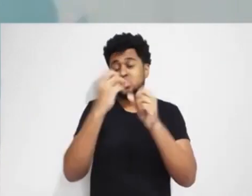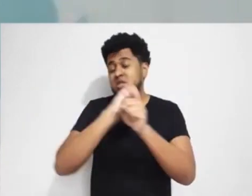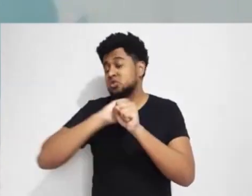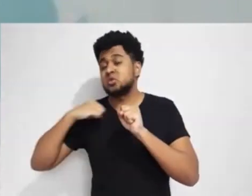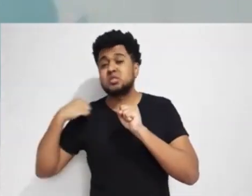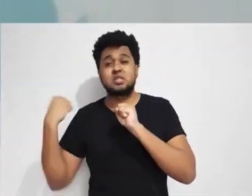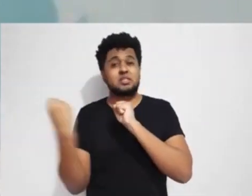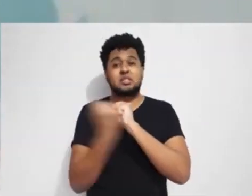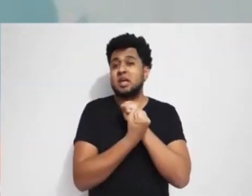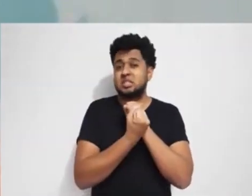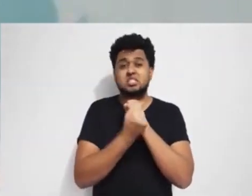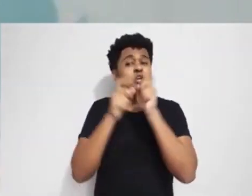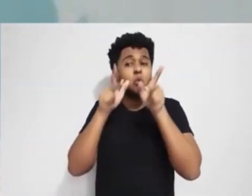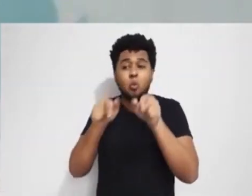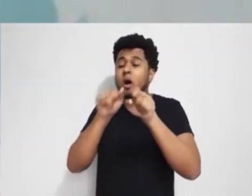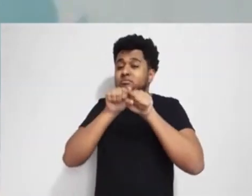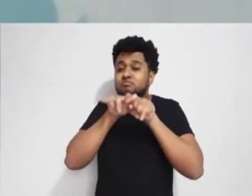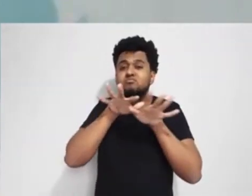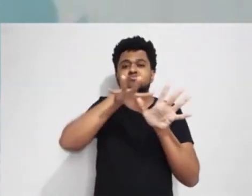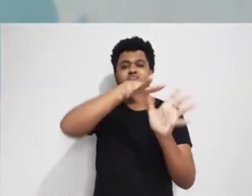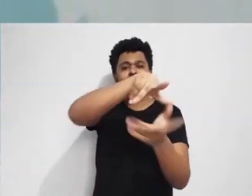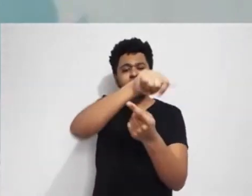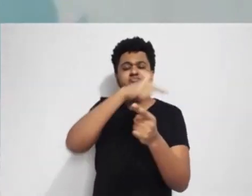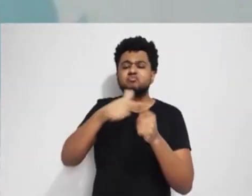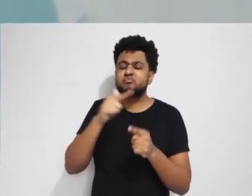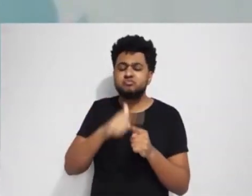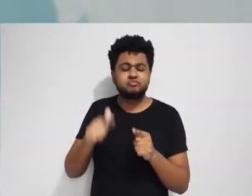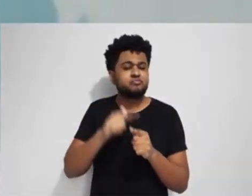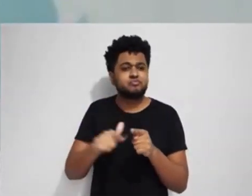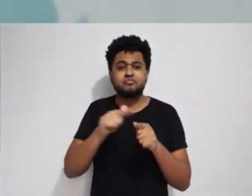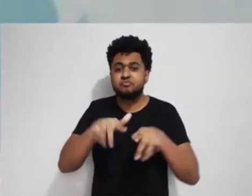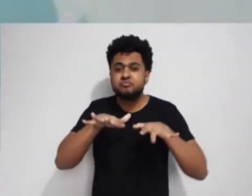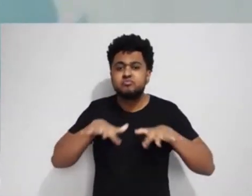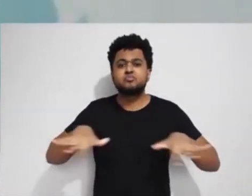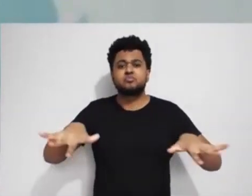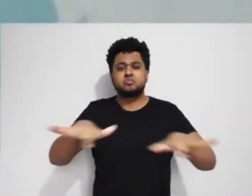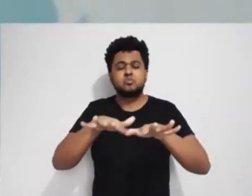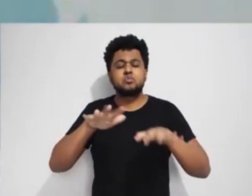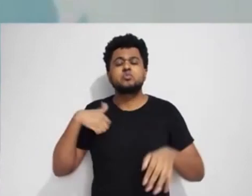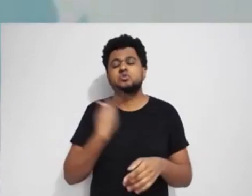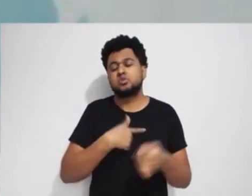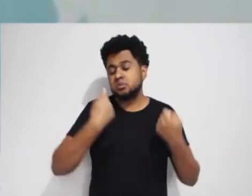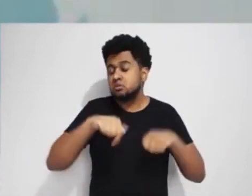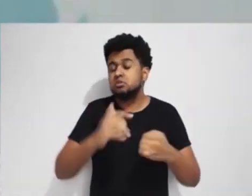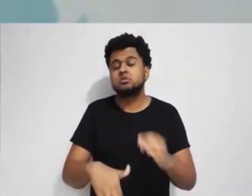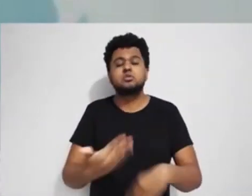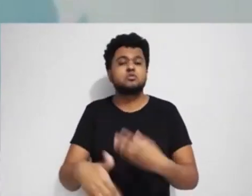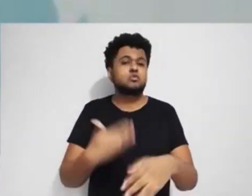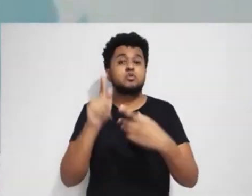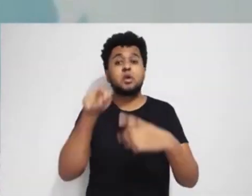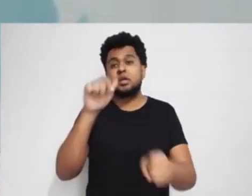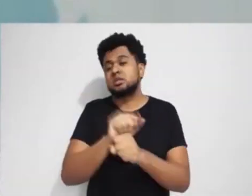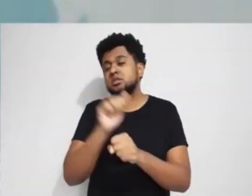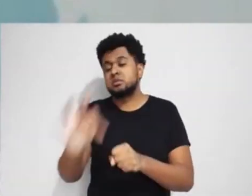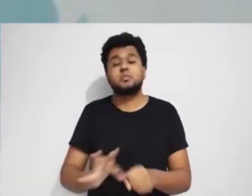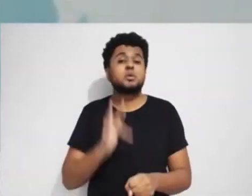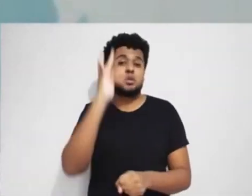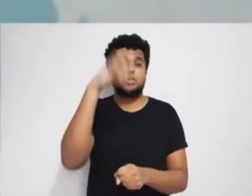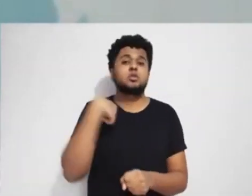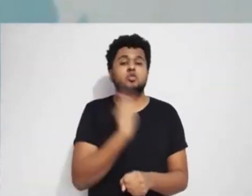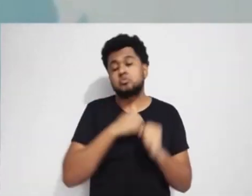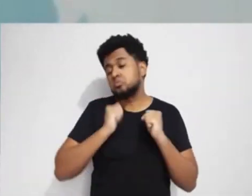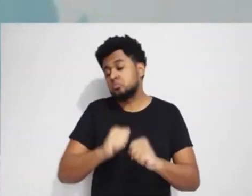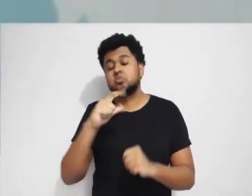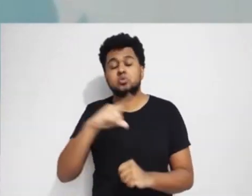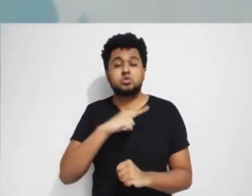com o coronavírus, se mobiliza. Então, a gente vai precisar desenvolver isso, e isso é uma grande esperança que a gente pode ter para